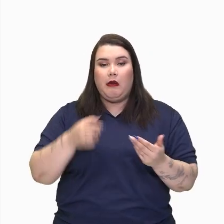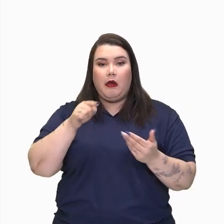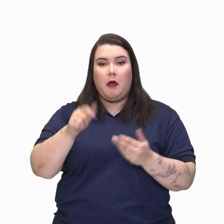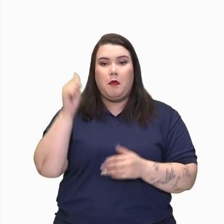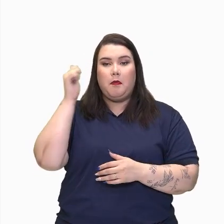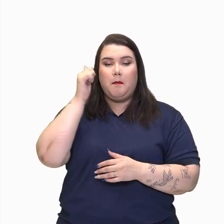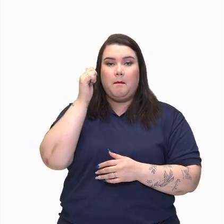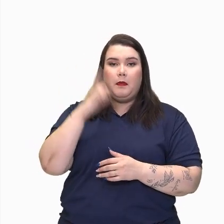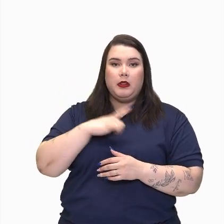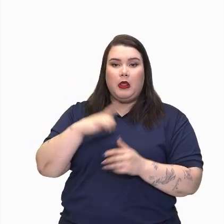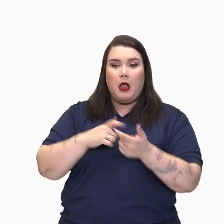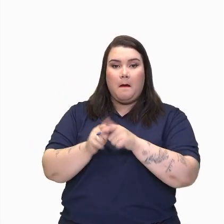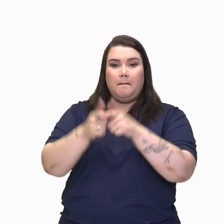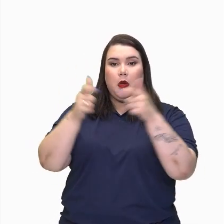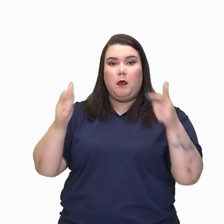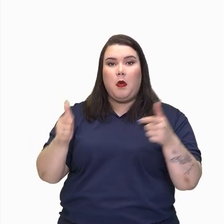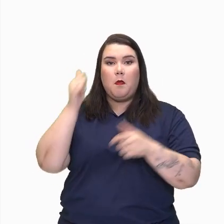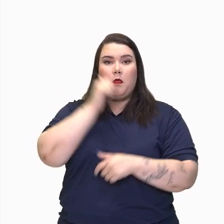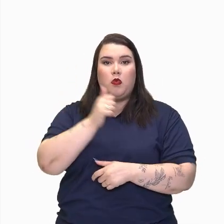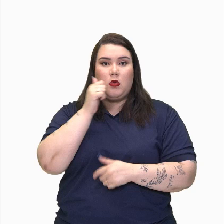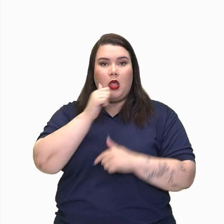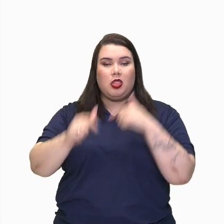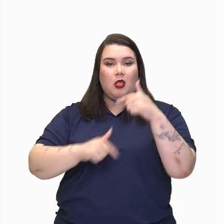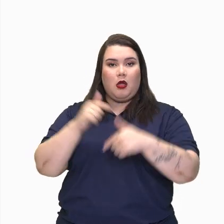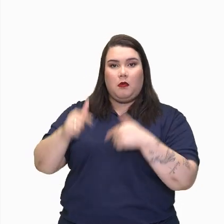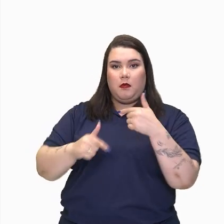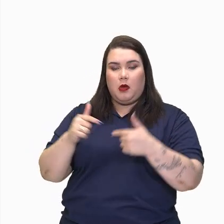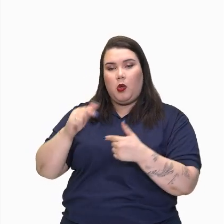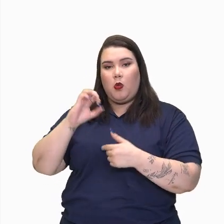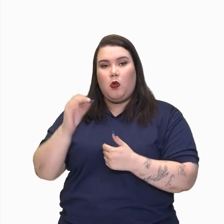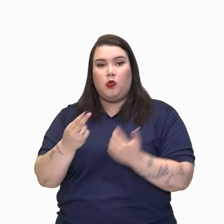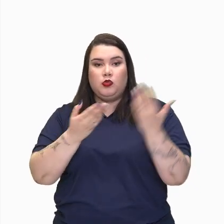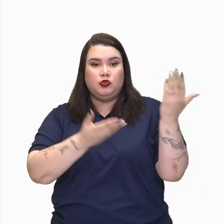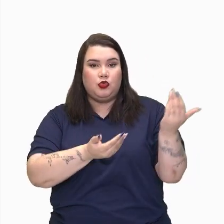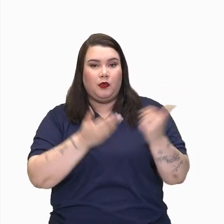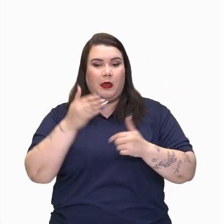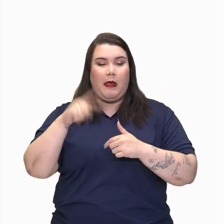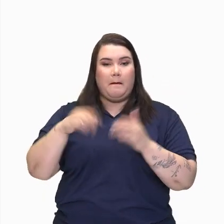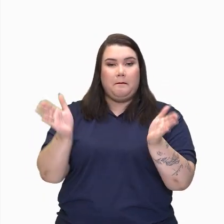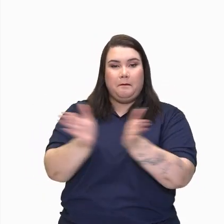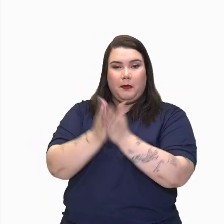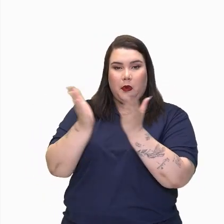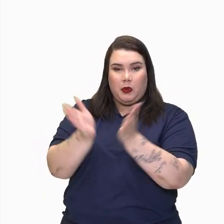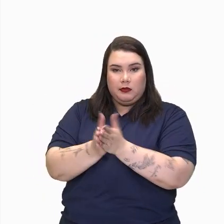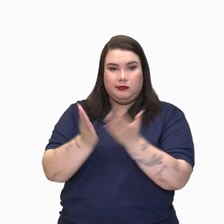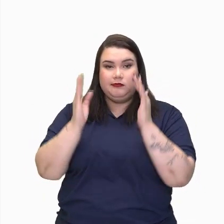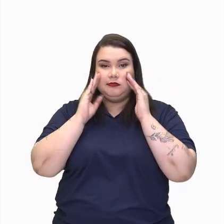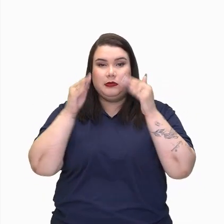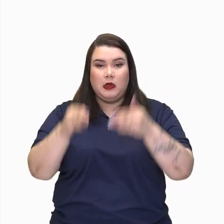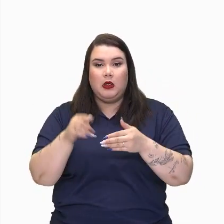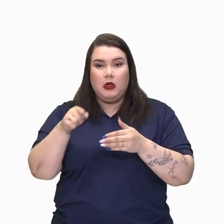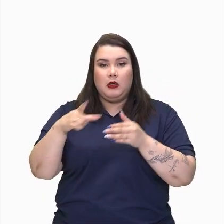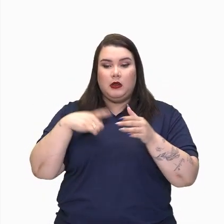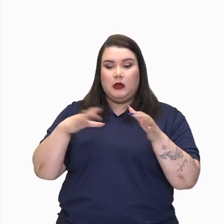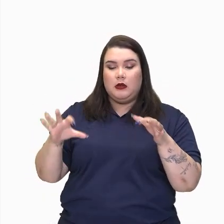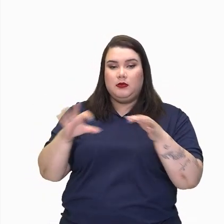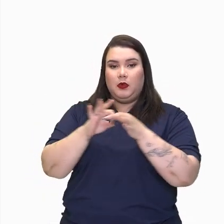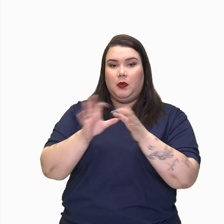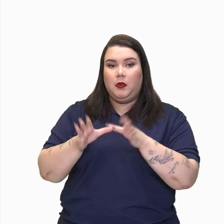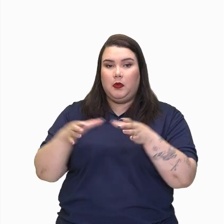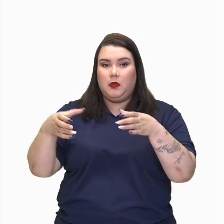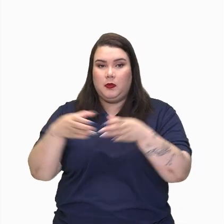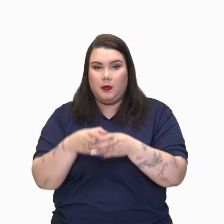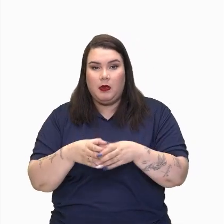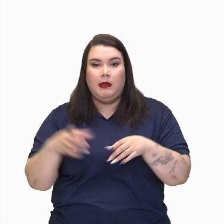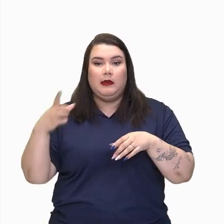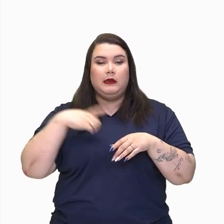desproporcionalmente assumido por mulheres e meninas em situação de pobreza, especialmente por aquelas que pertencem a grupos que,